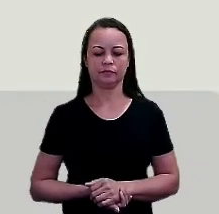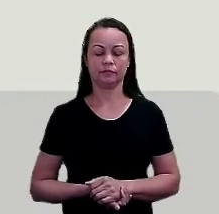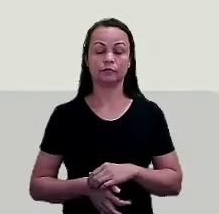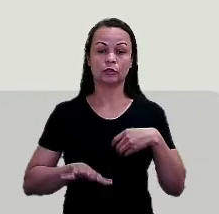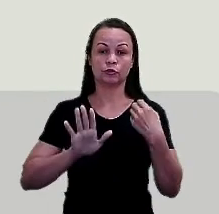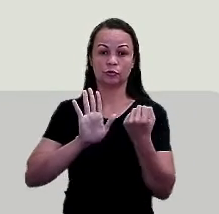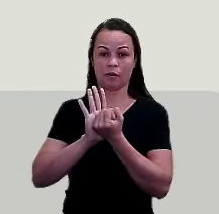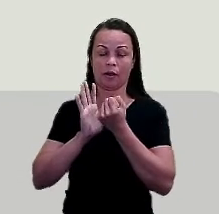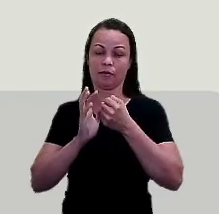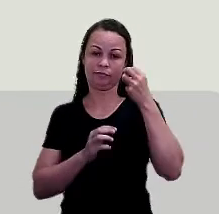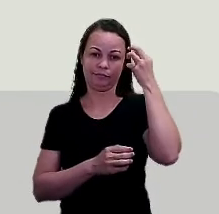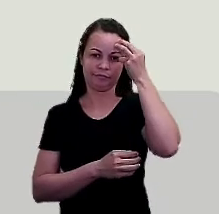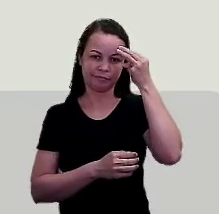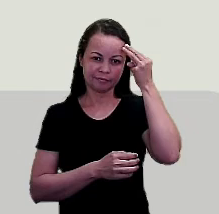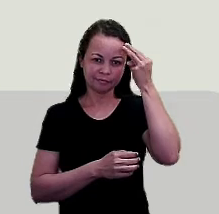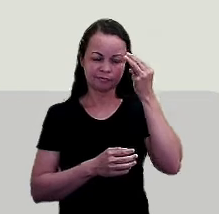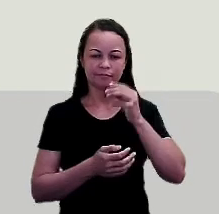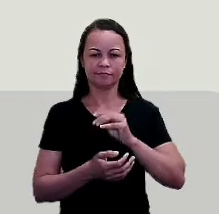Os marcos da memória